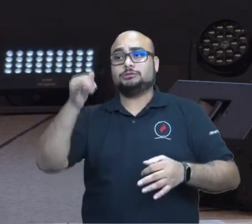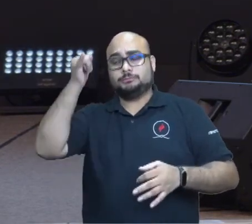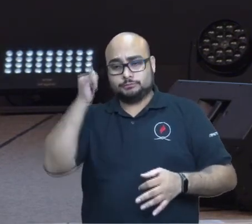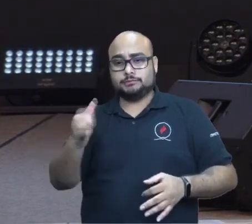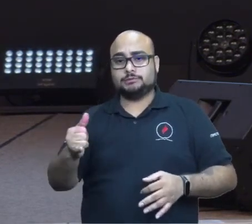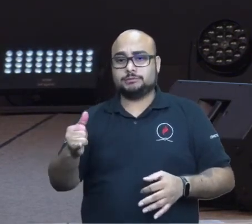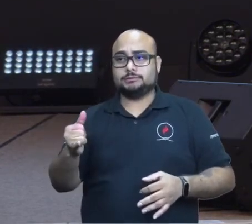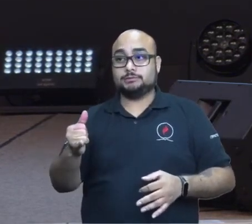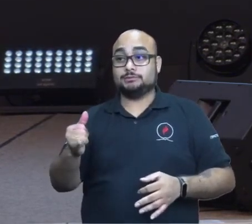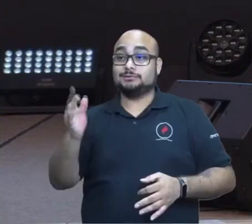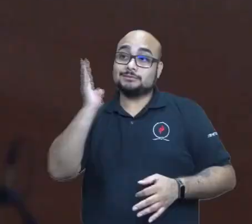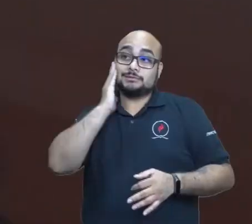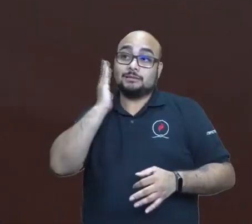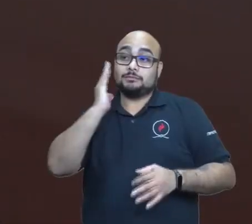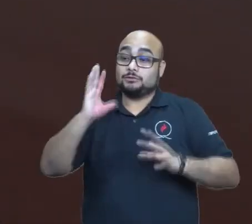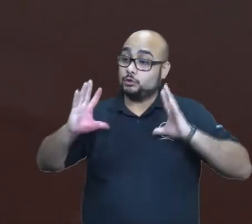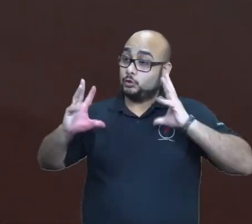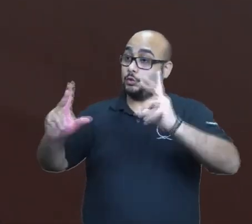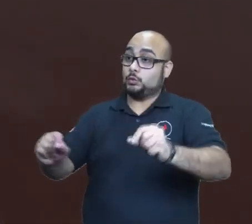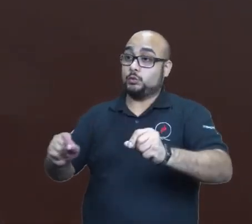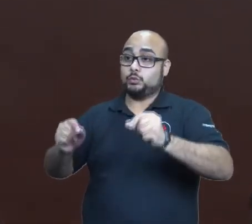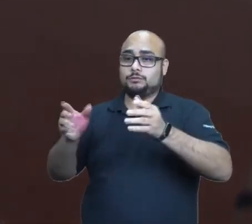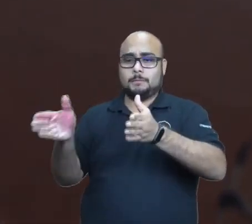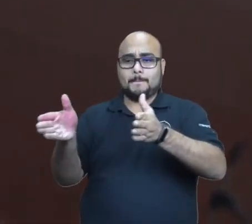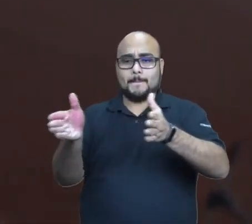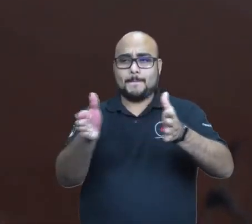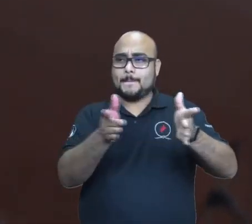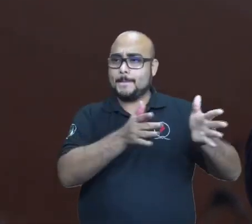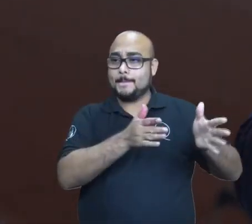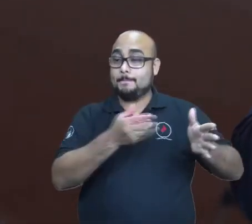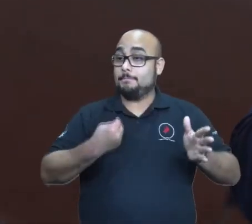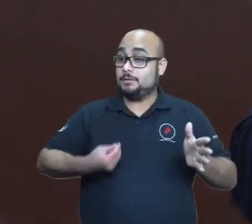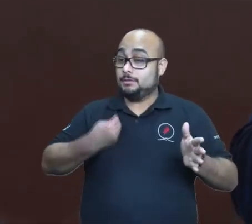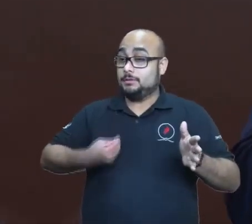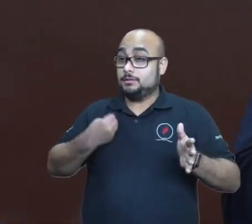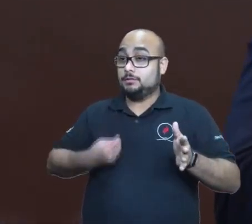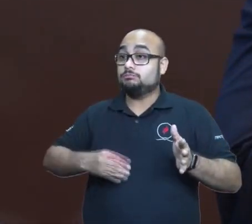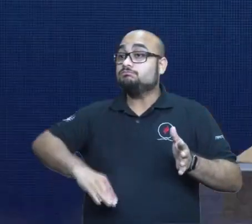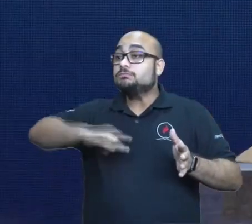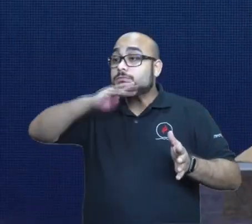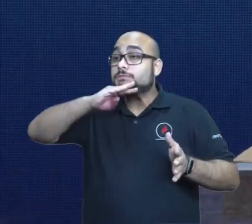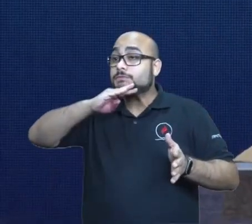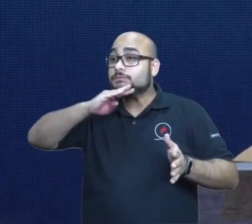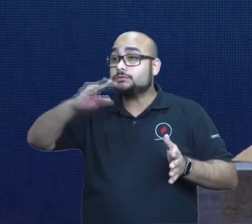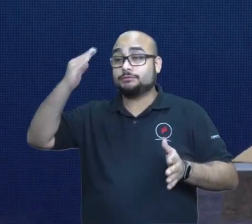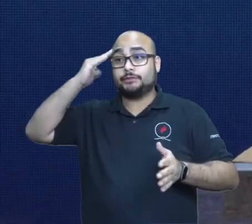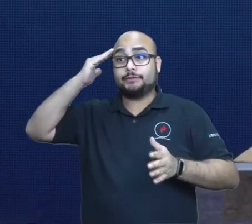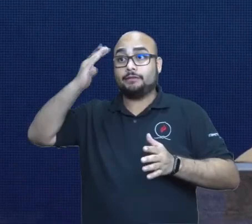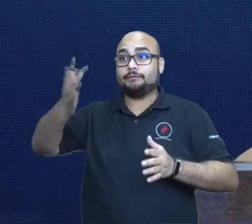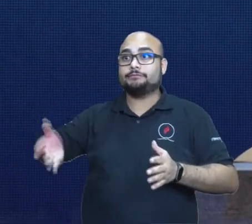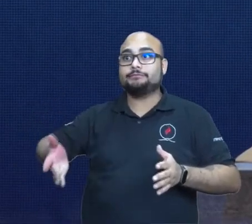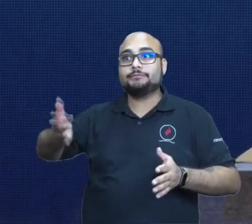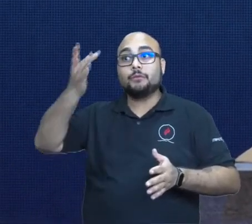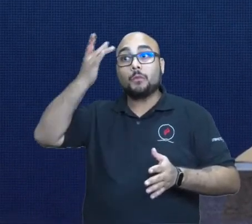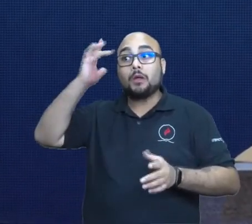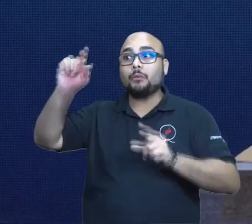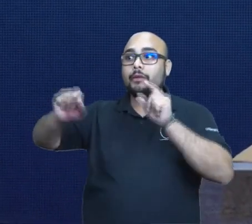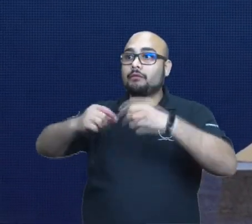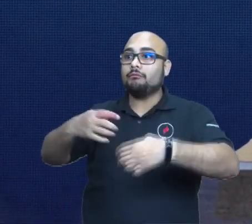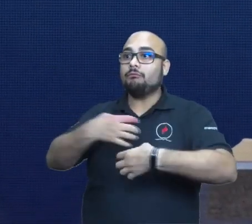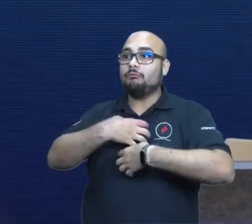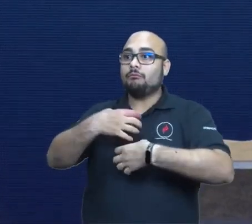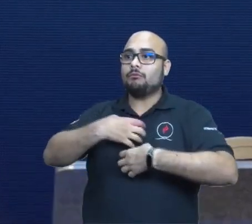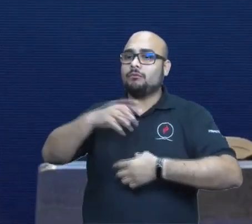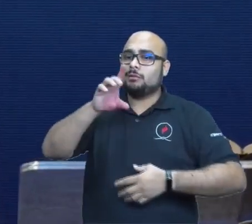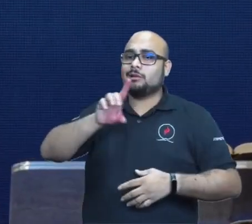viver todas as estações da vida de cabeça erguida e com maturidade ou estou sentindo a presença de Deus aqui